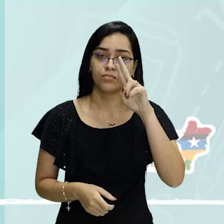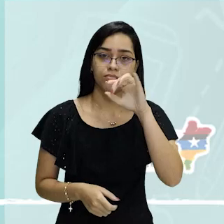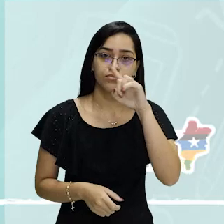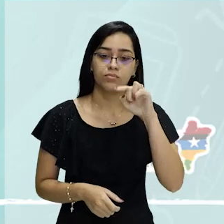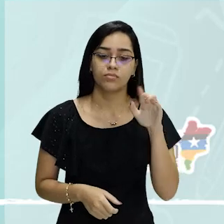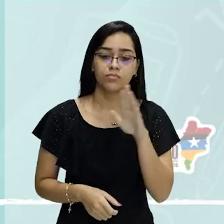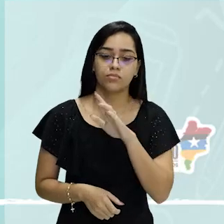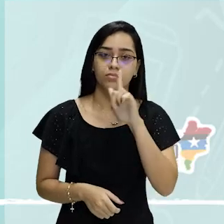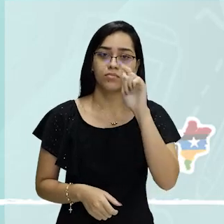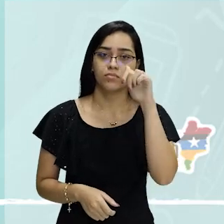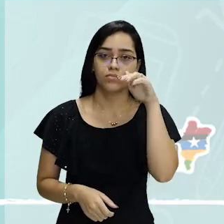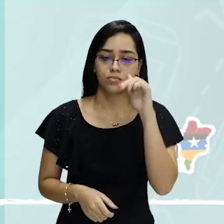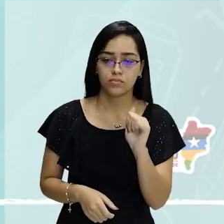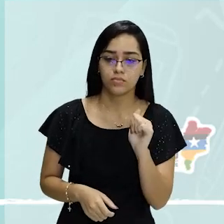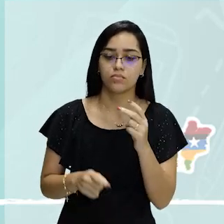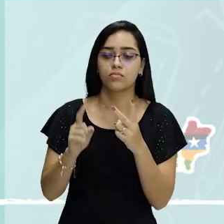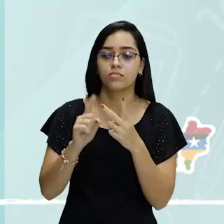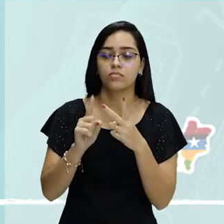e